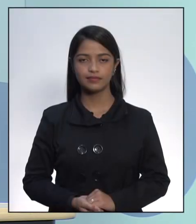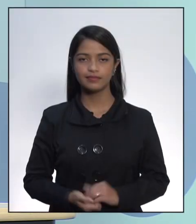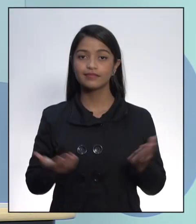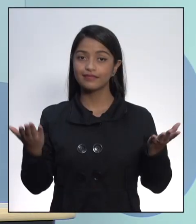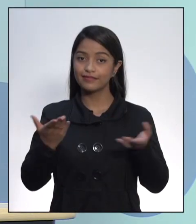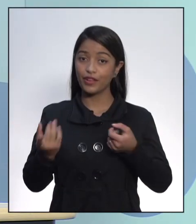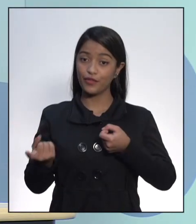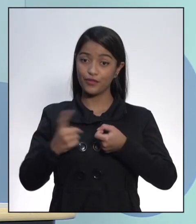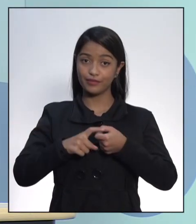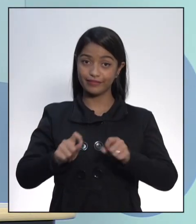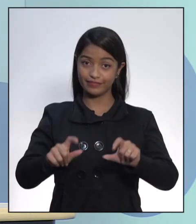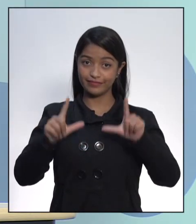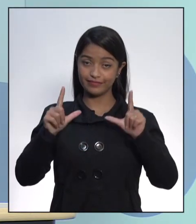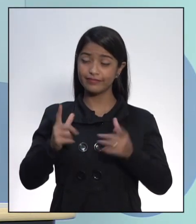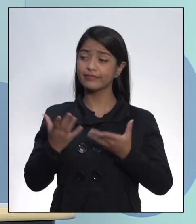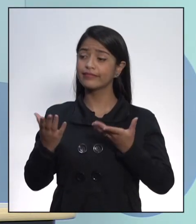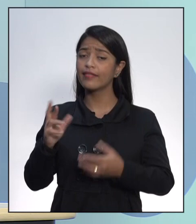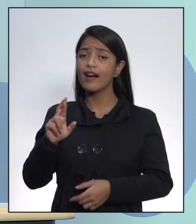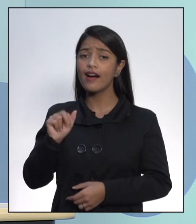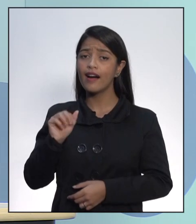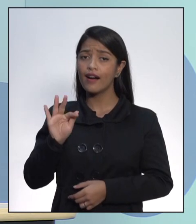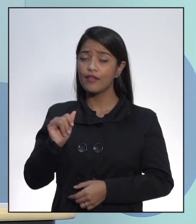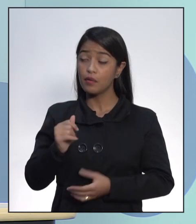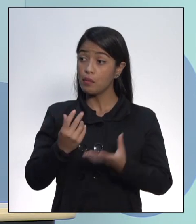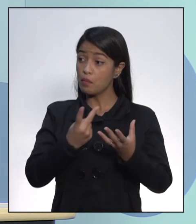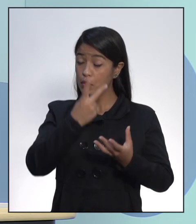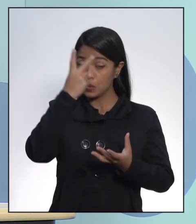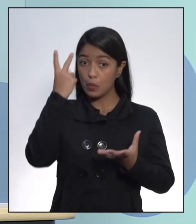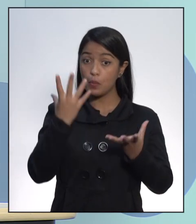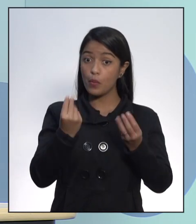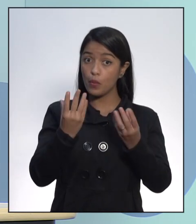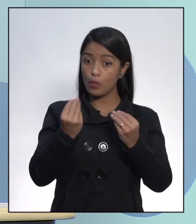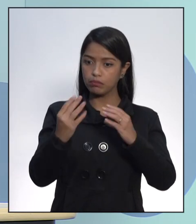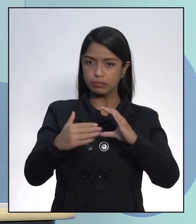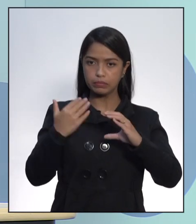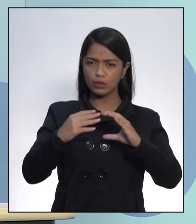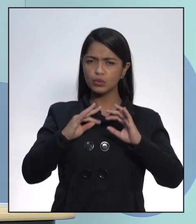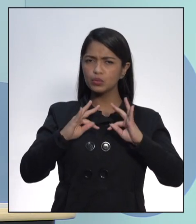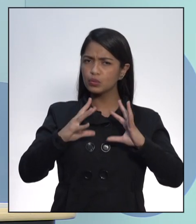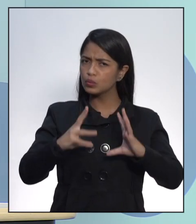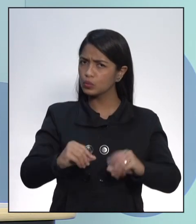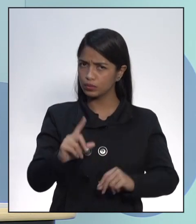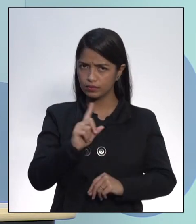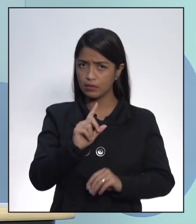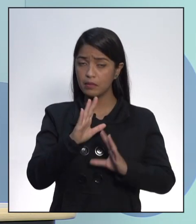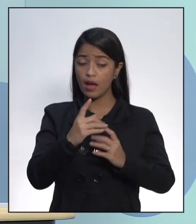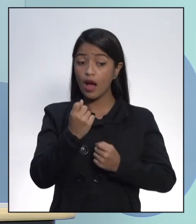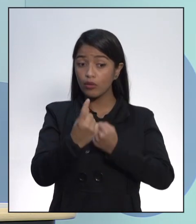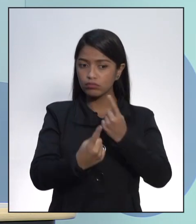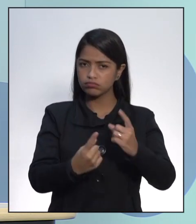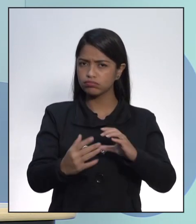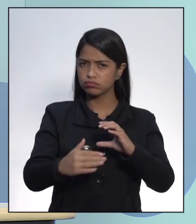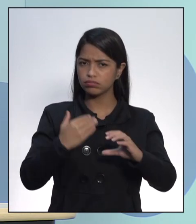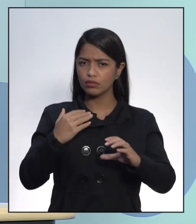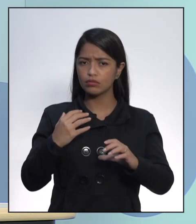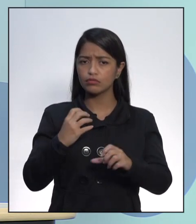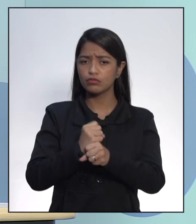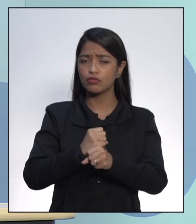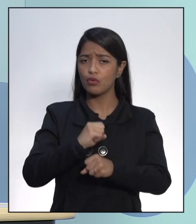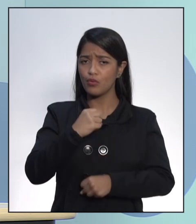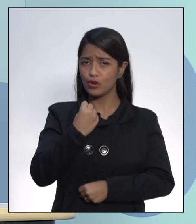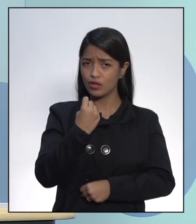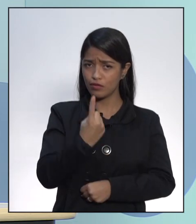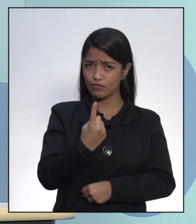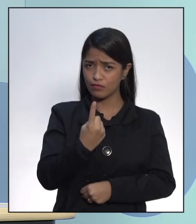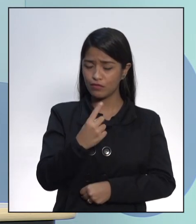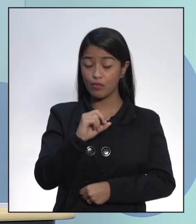Retornamos aqui. Rafa, muitos responderam, não são todos, né, mas alguns responderam 81. 9